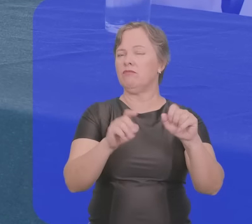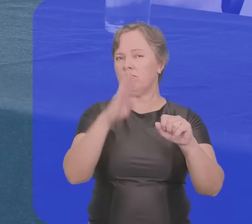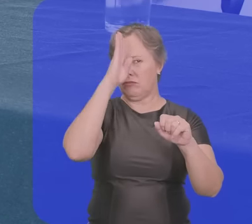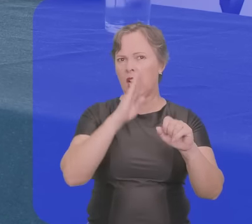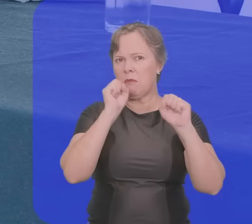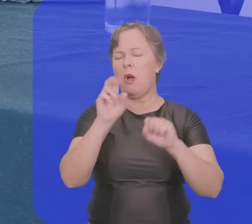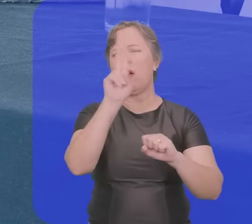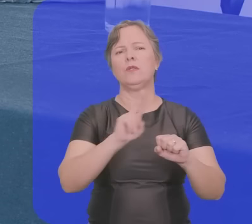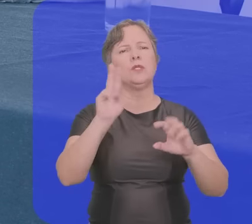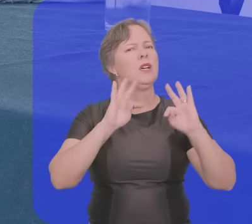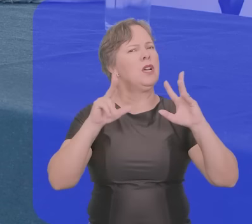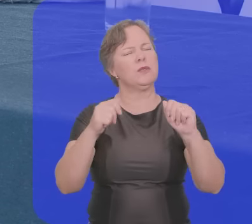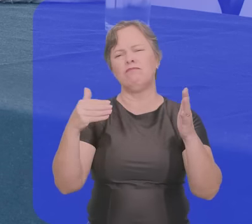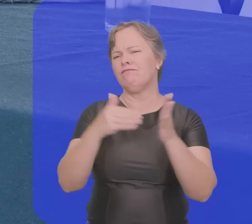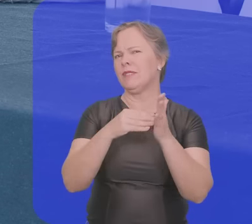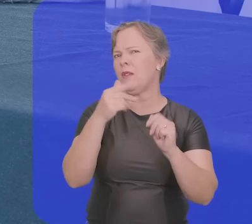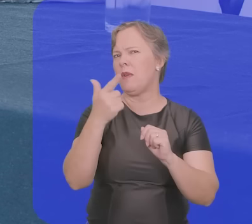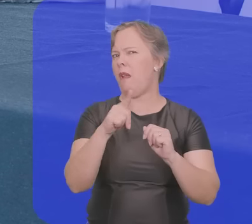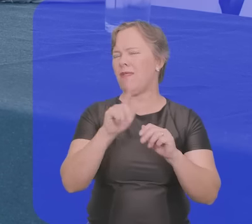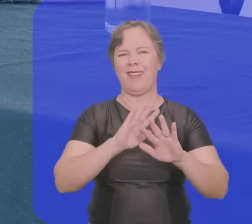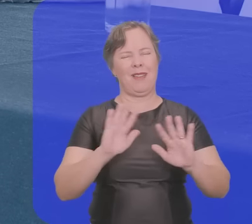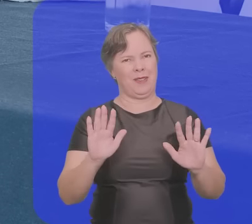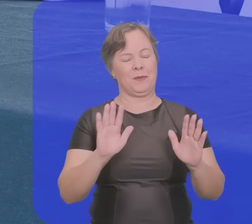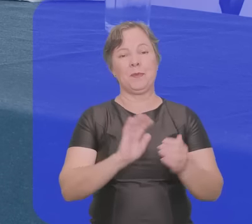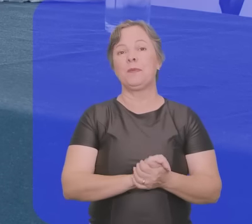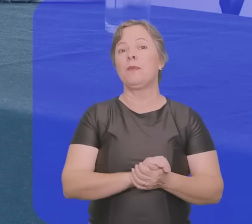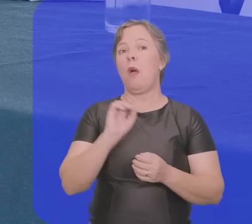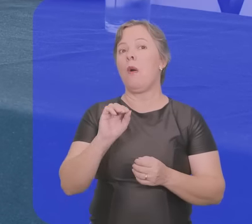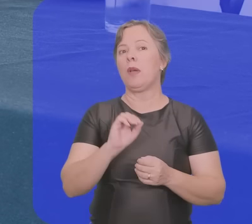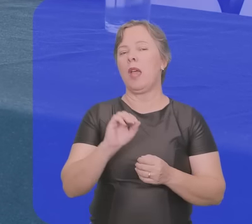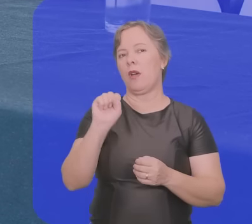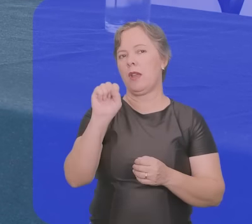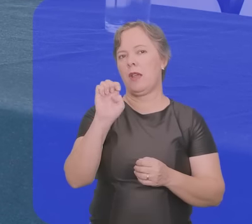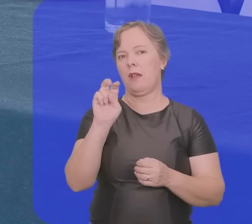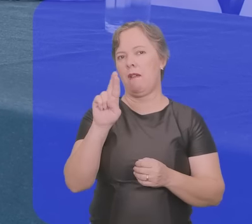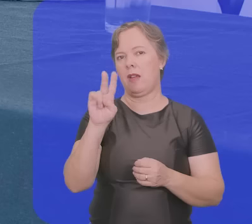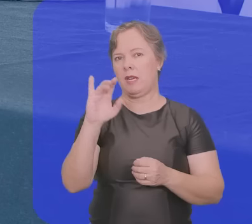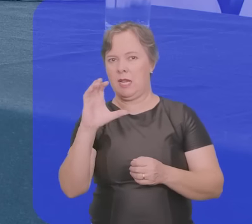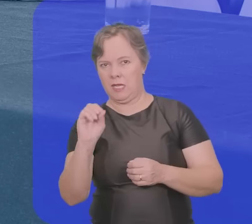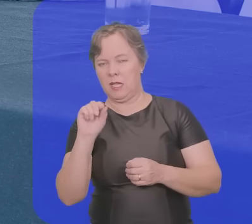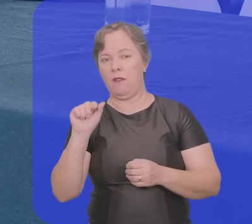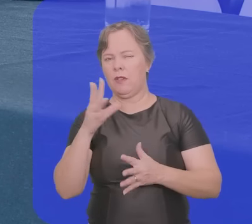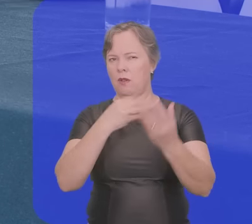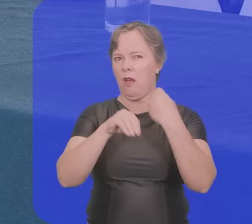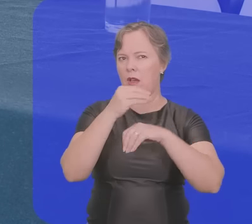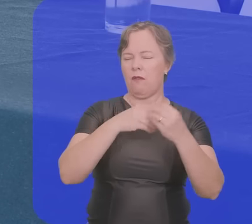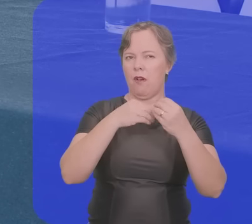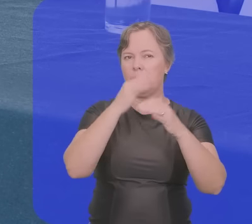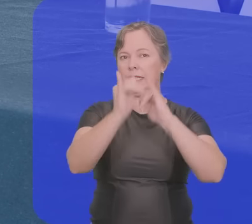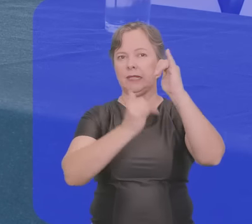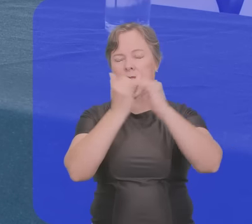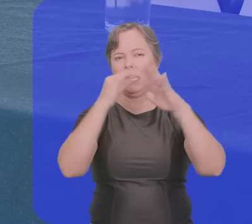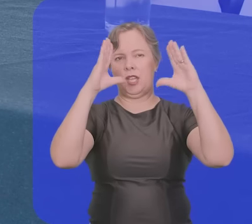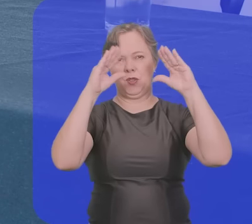os recursos sem limitação. O Power BI Serviço, que é a parte que envolve a nuvem, é aí que